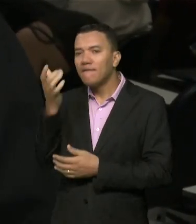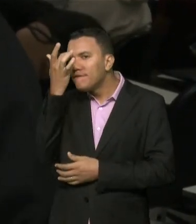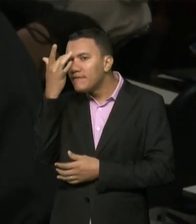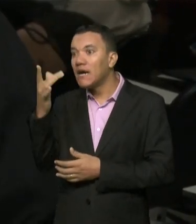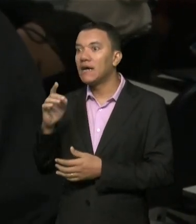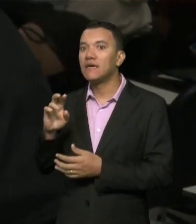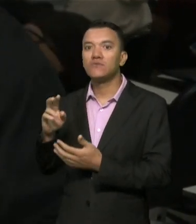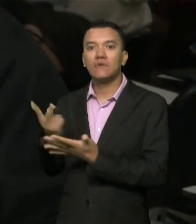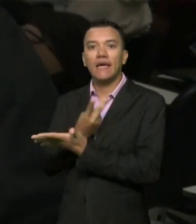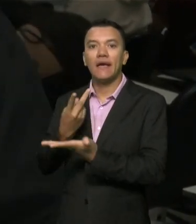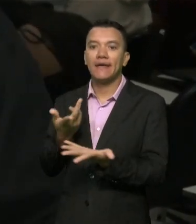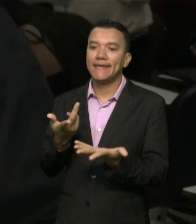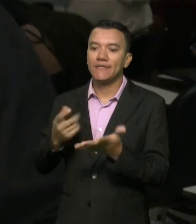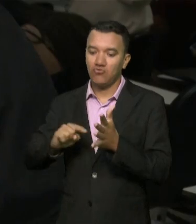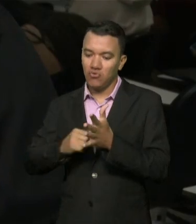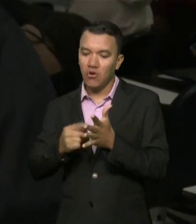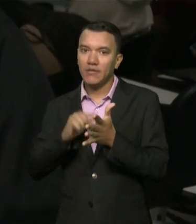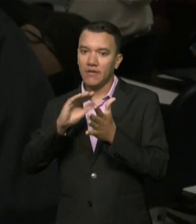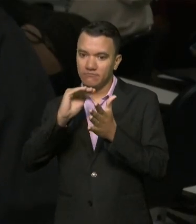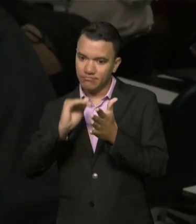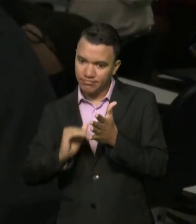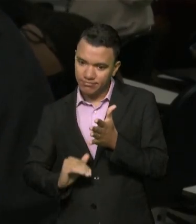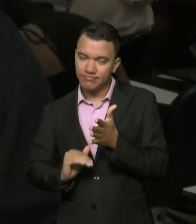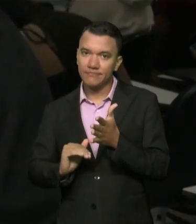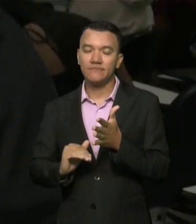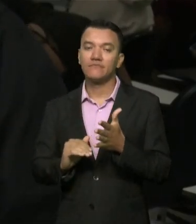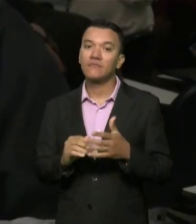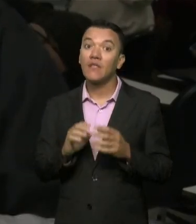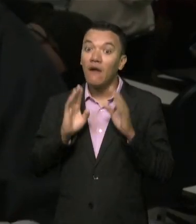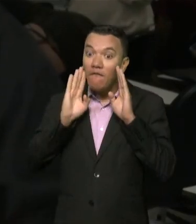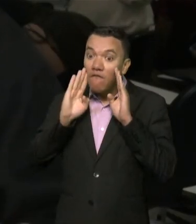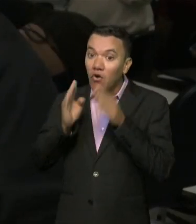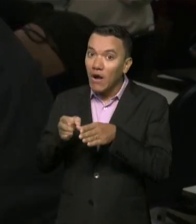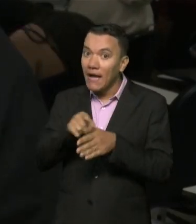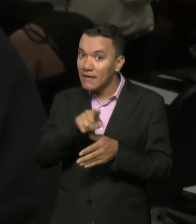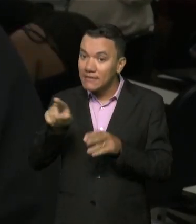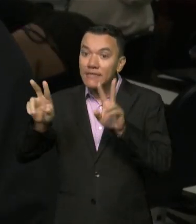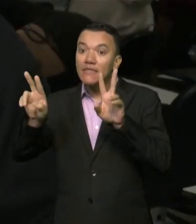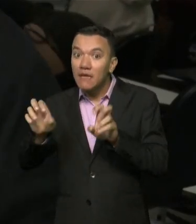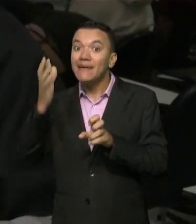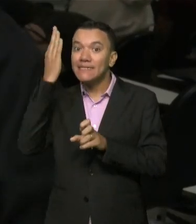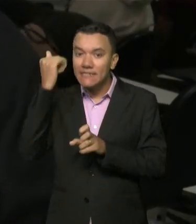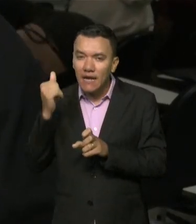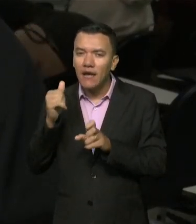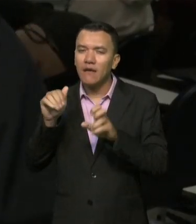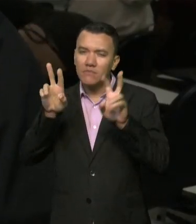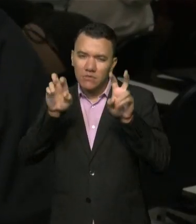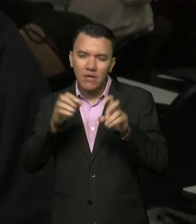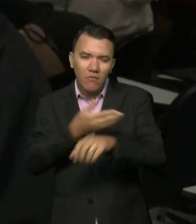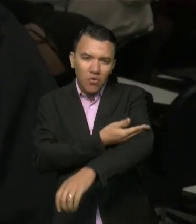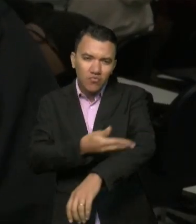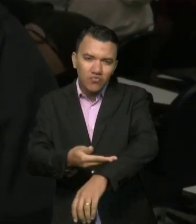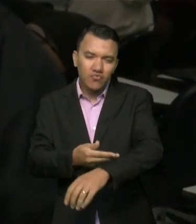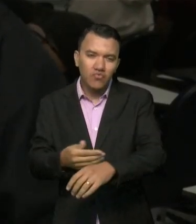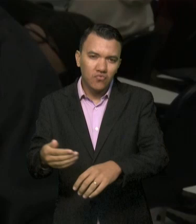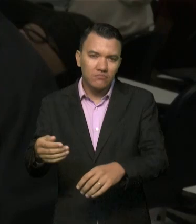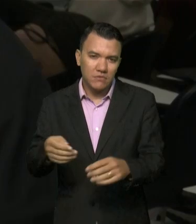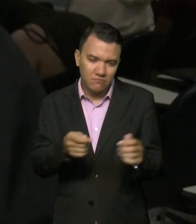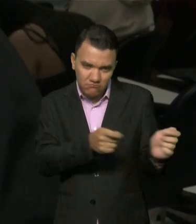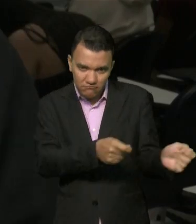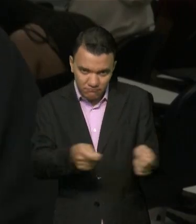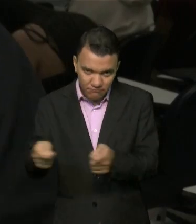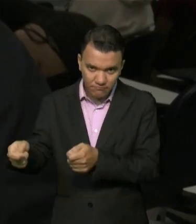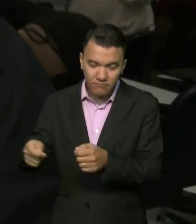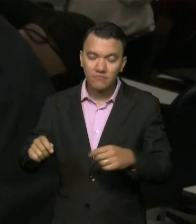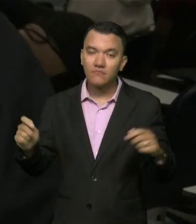diminuição na sua pontuação. Então, o ideal é focar naquilo que você já sabe, aquilo que tem caído mais vezes, né, que é mais recorrente, para que você possa